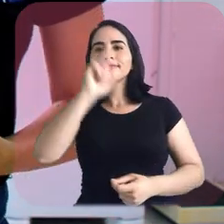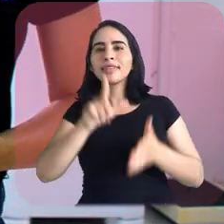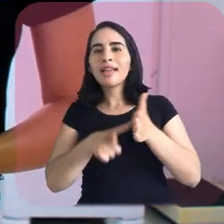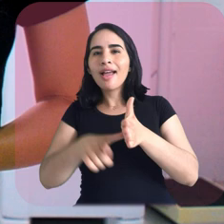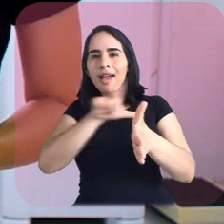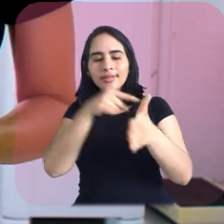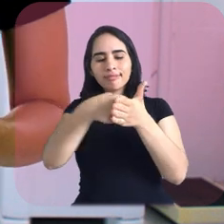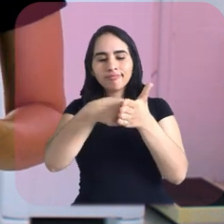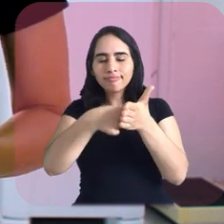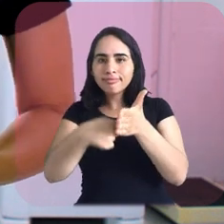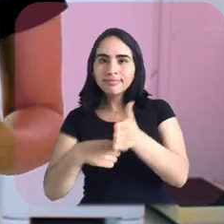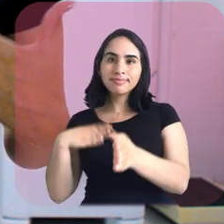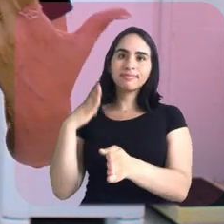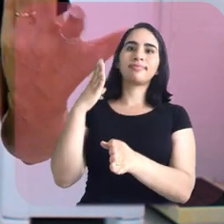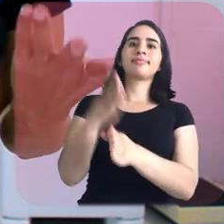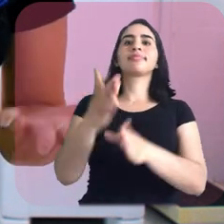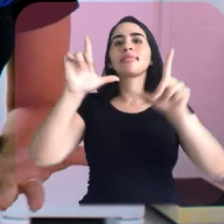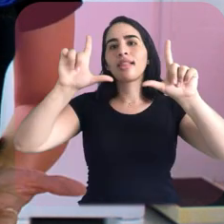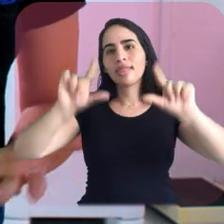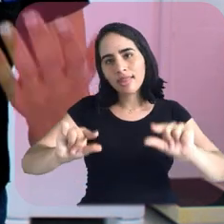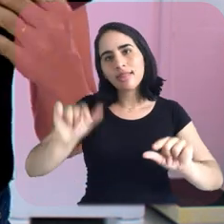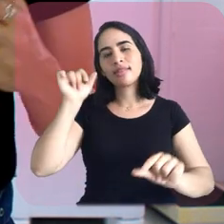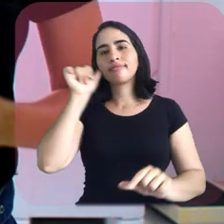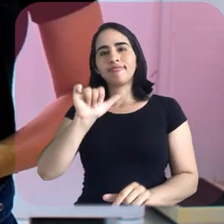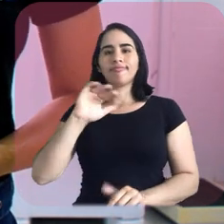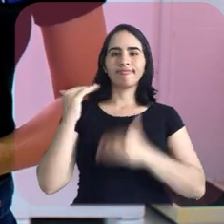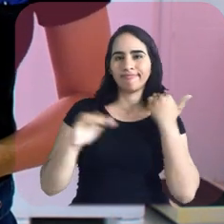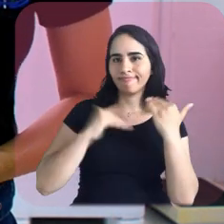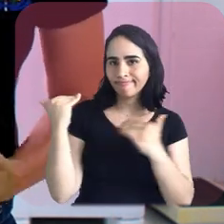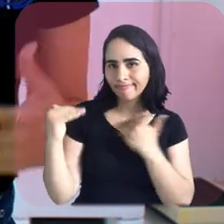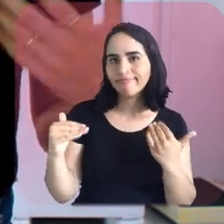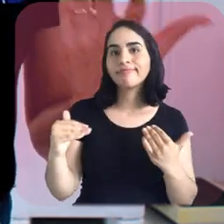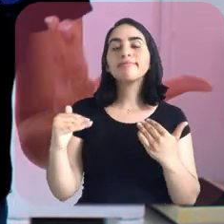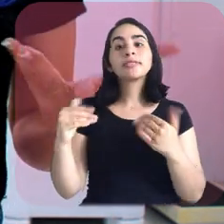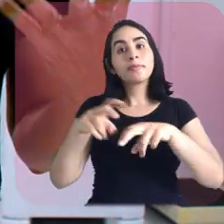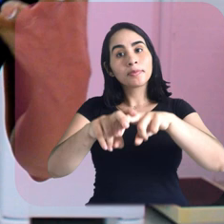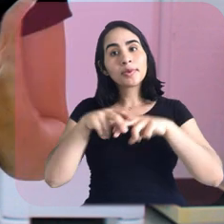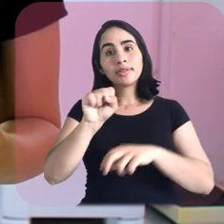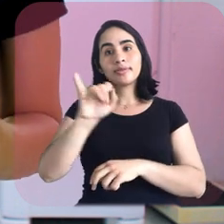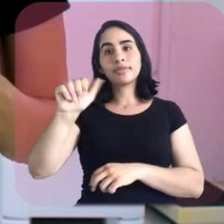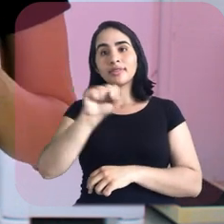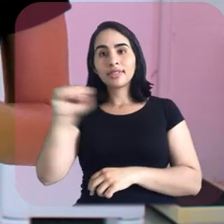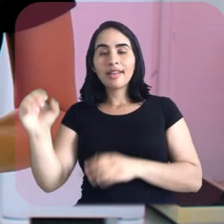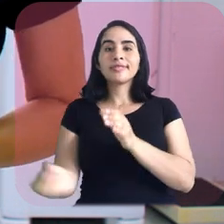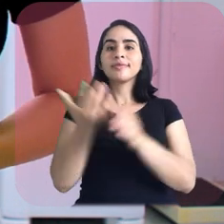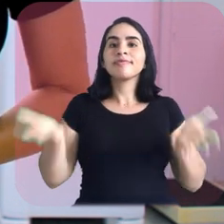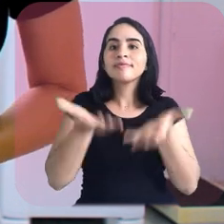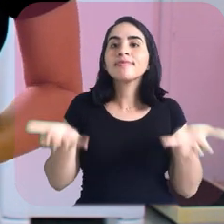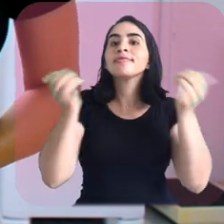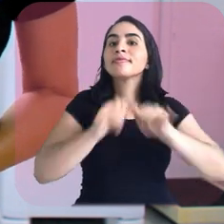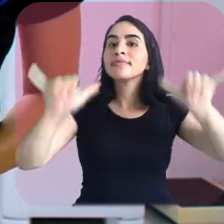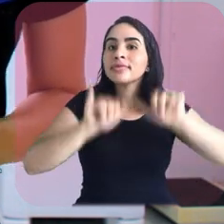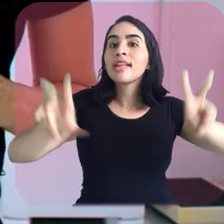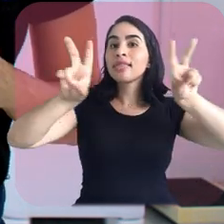cada vez mais cedo ter acesso aos serviços de diagnóstico e a redução da mortalidade. Dessa forma, o CIAS está promovendo uma